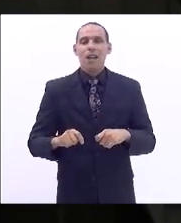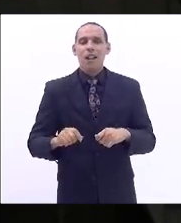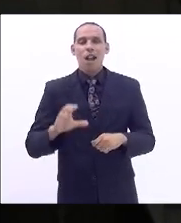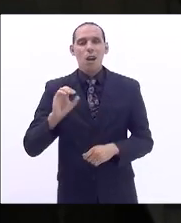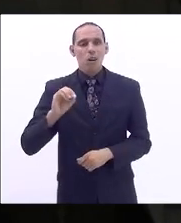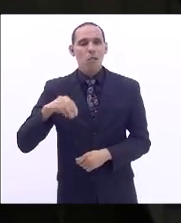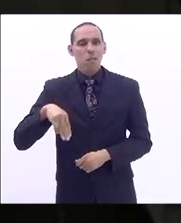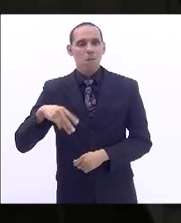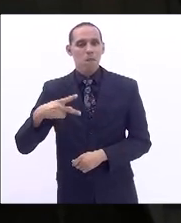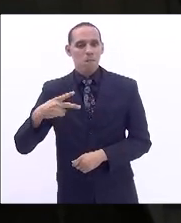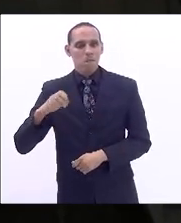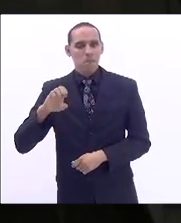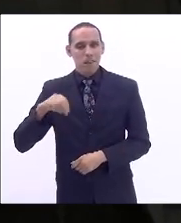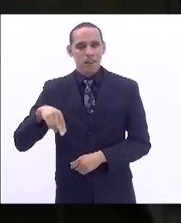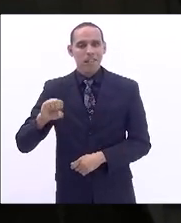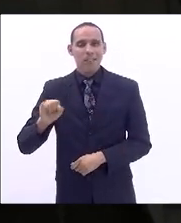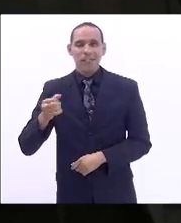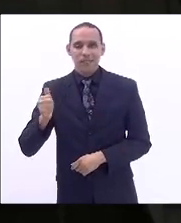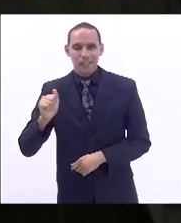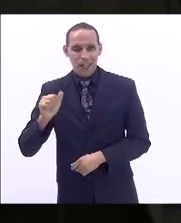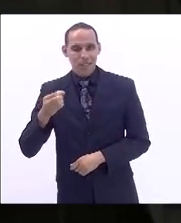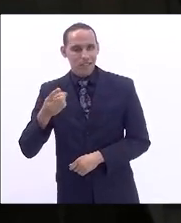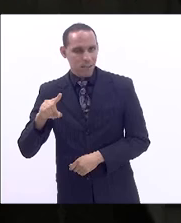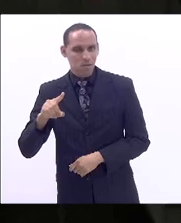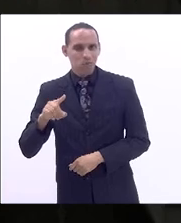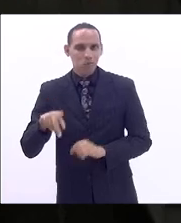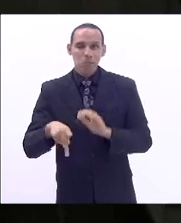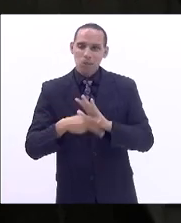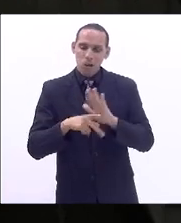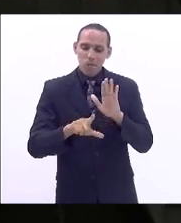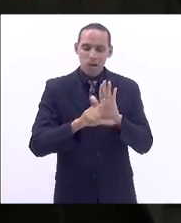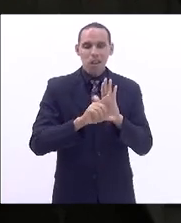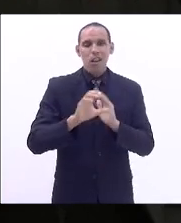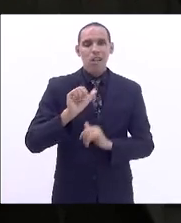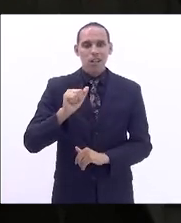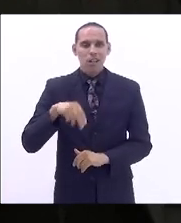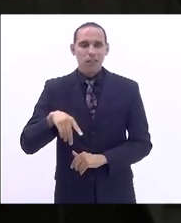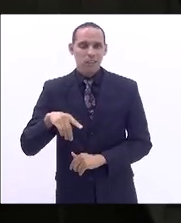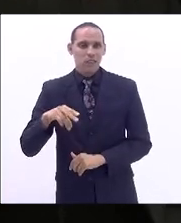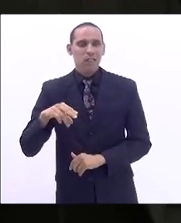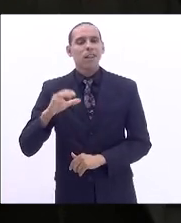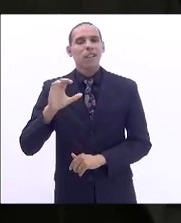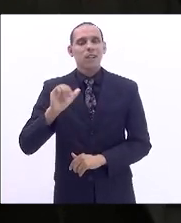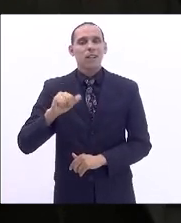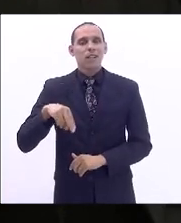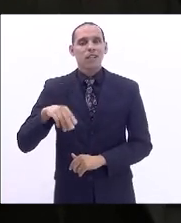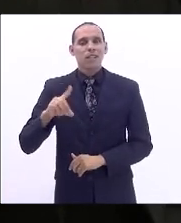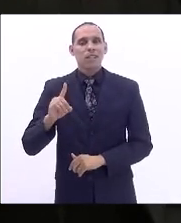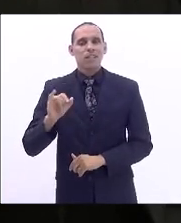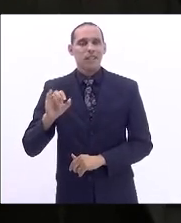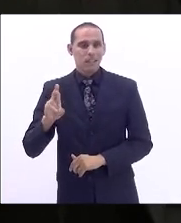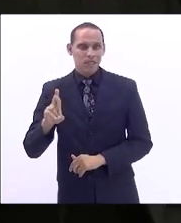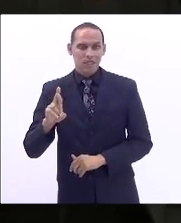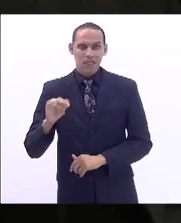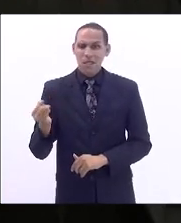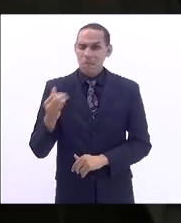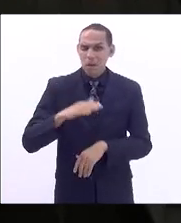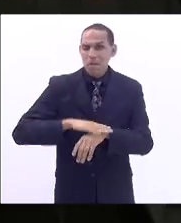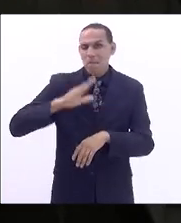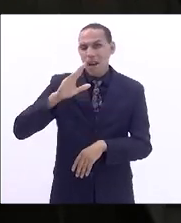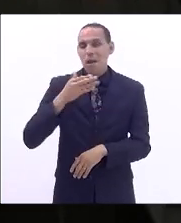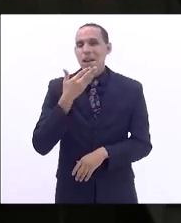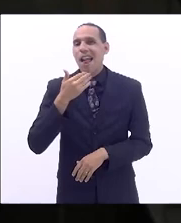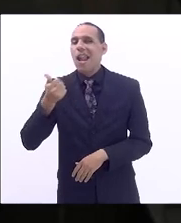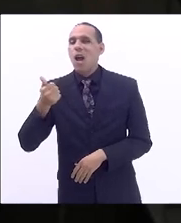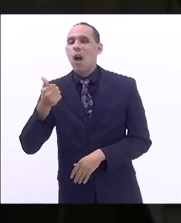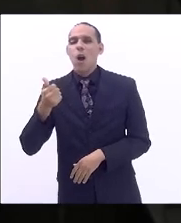compensações do caso da Lei kandir especificamente no caso da Lei kandir hora seria muito mais importante muito mais efetivo